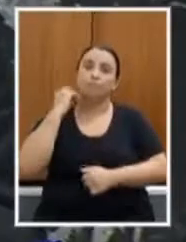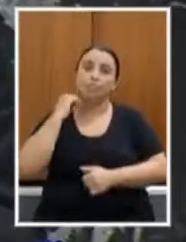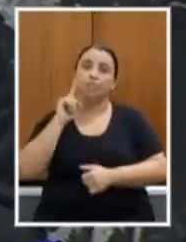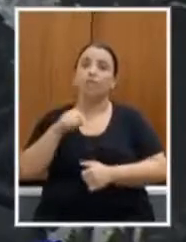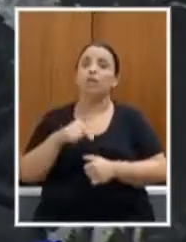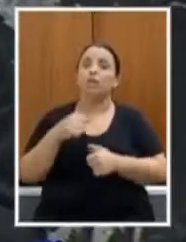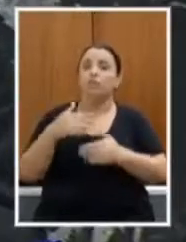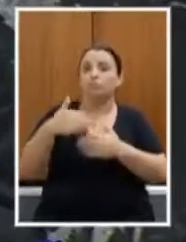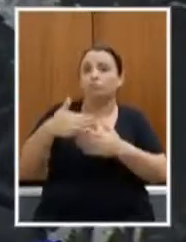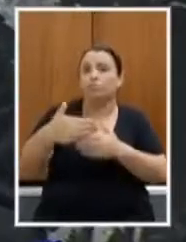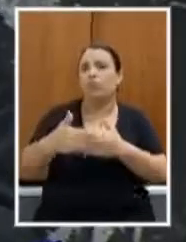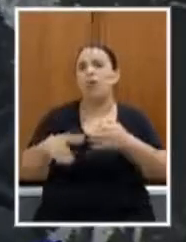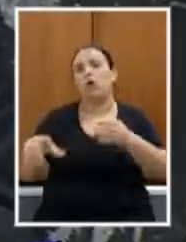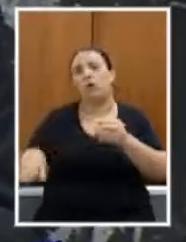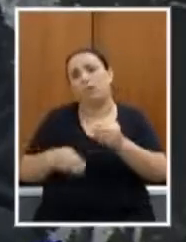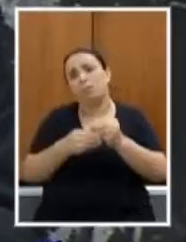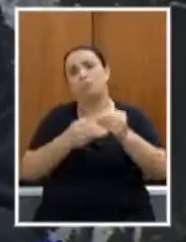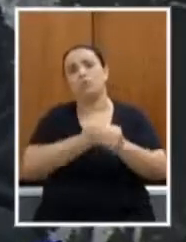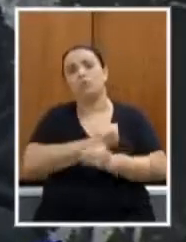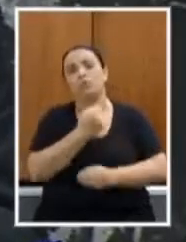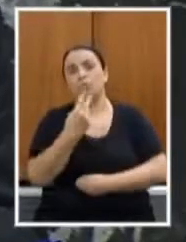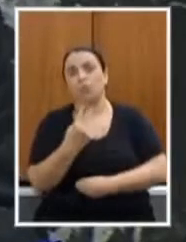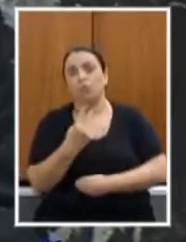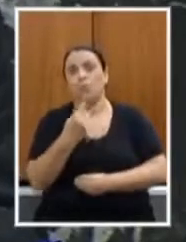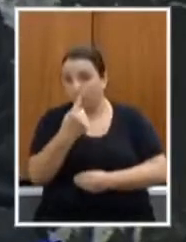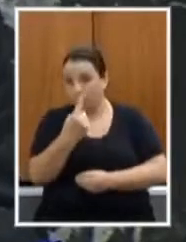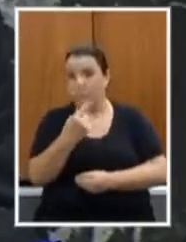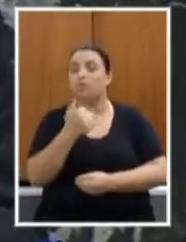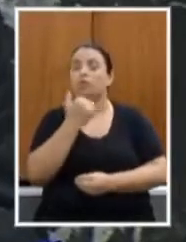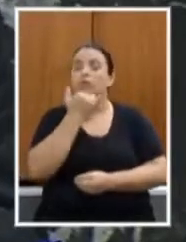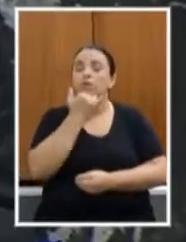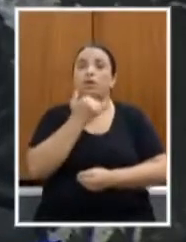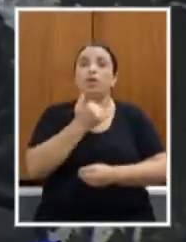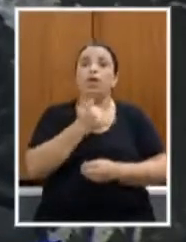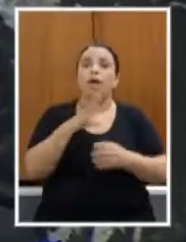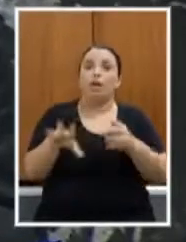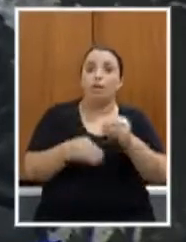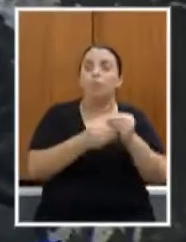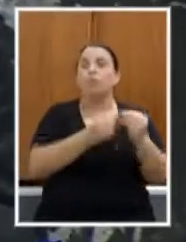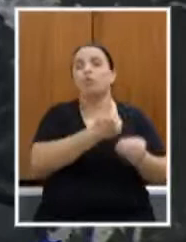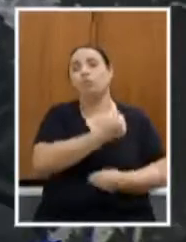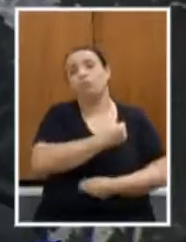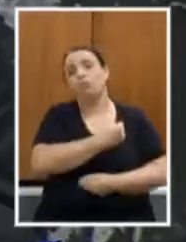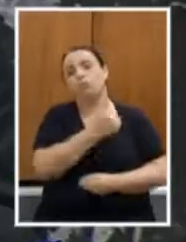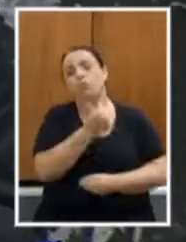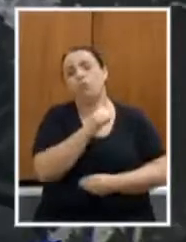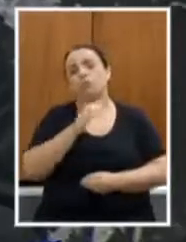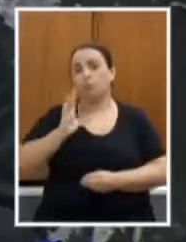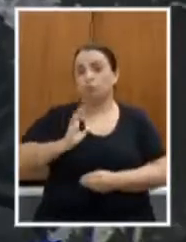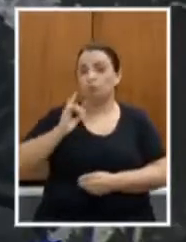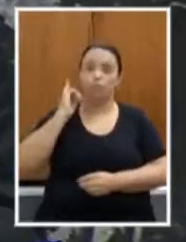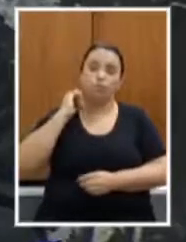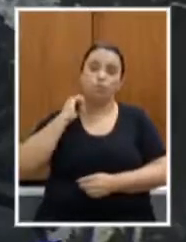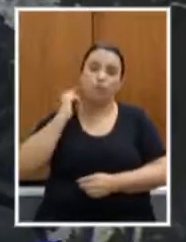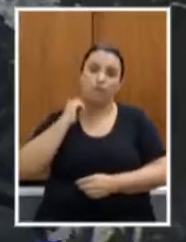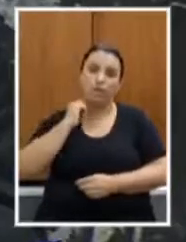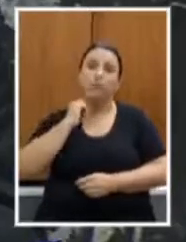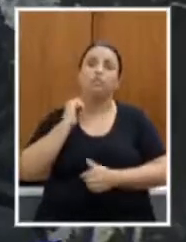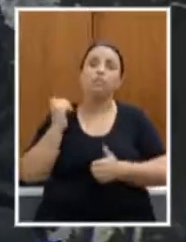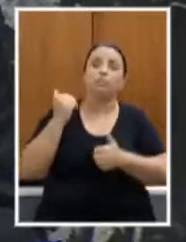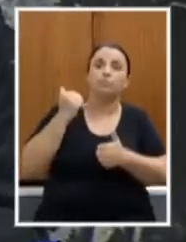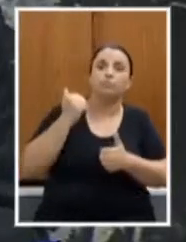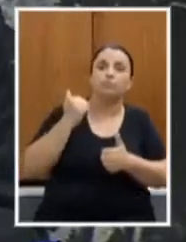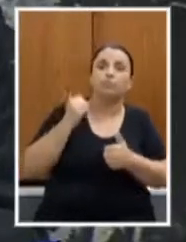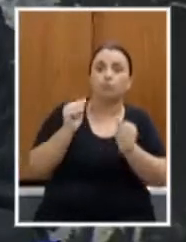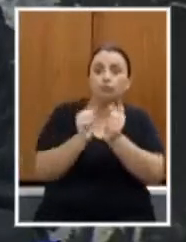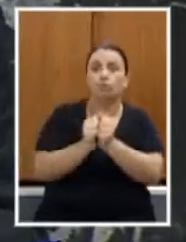respectivas subemendas número 1. Com a emenda número 11, do bloco Sou Minas Gerais, na forma da subemenda número 1. Com